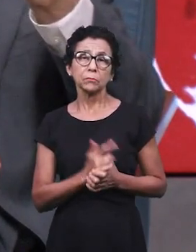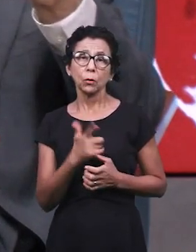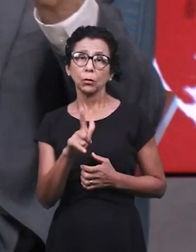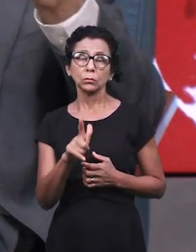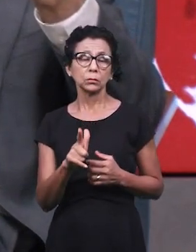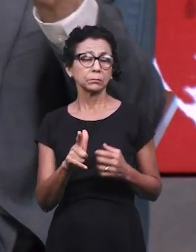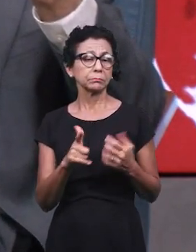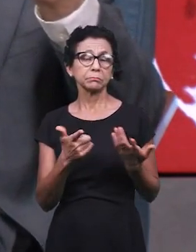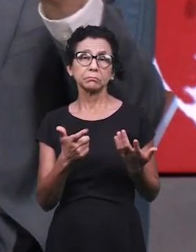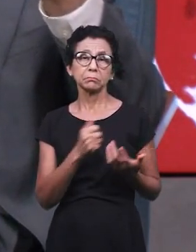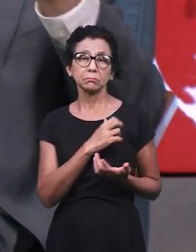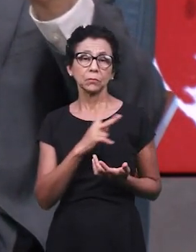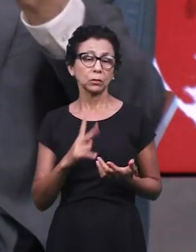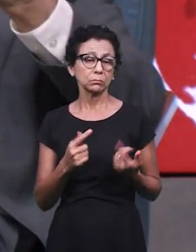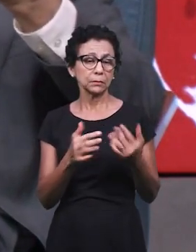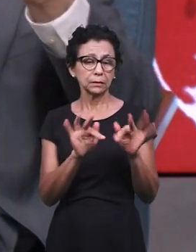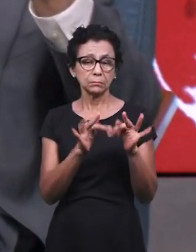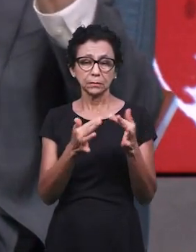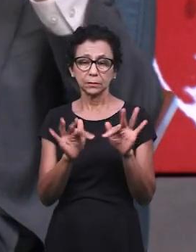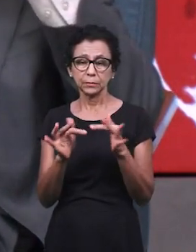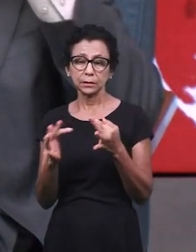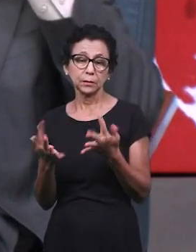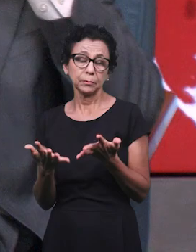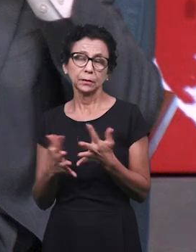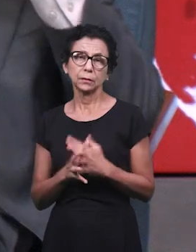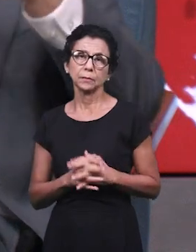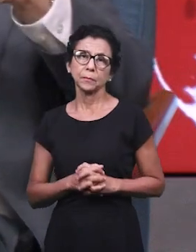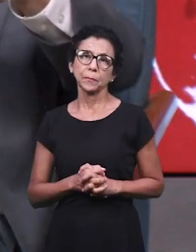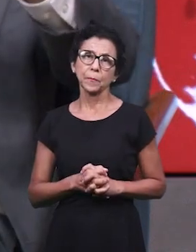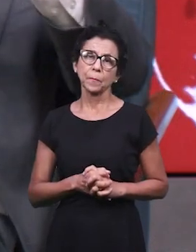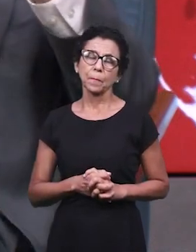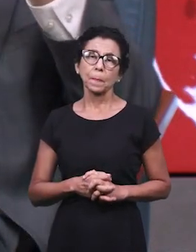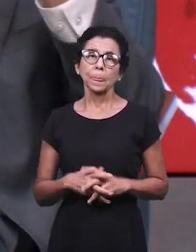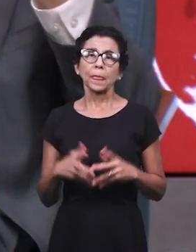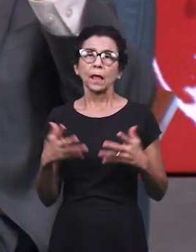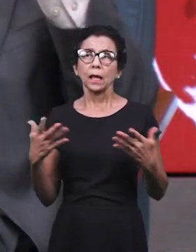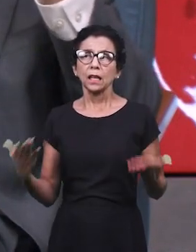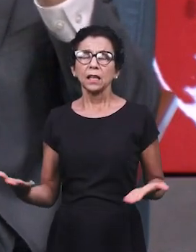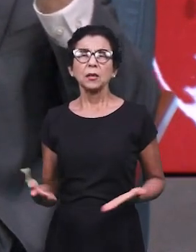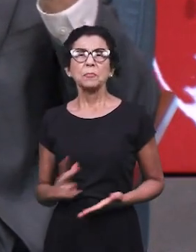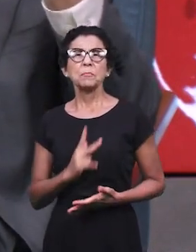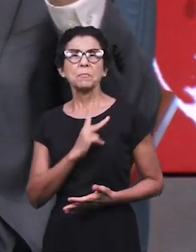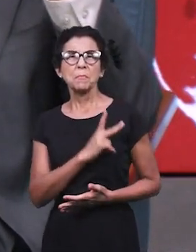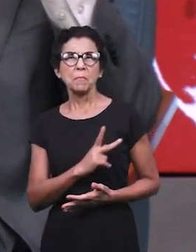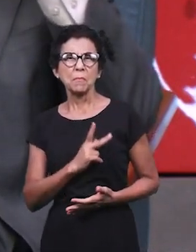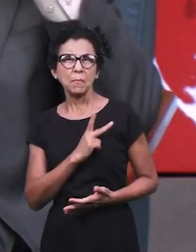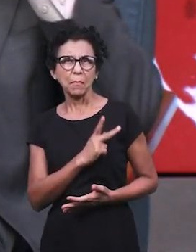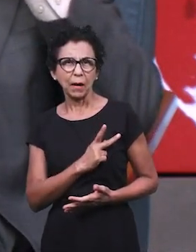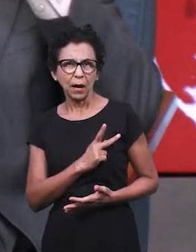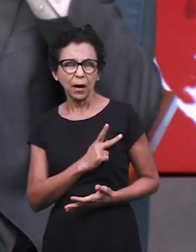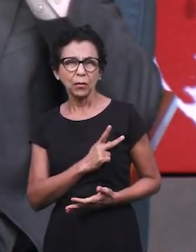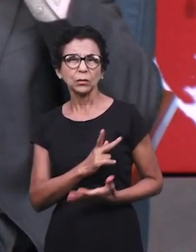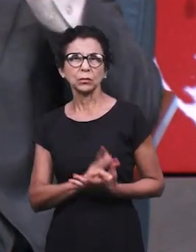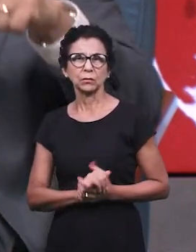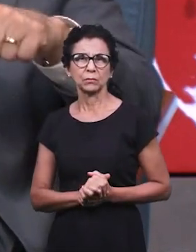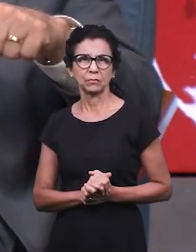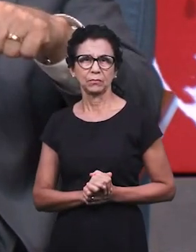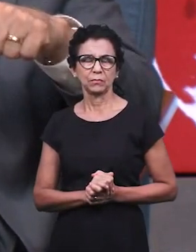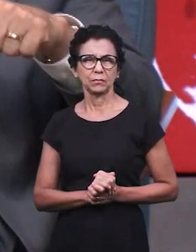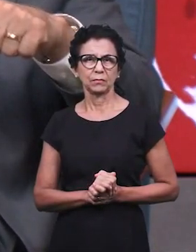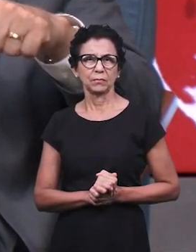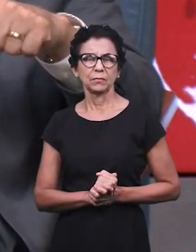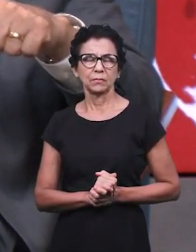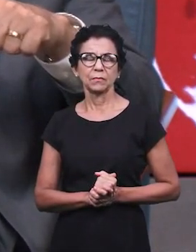Rapaz, você perseguiu a igreja, passou do começo da igreja. Eu andei com Jesus, você chegou a perseguir. Mas